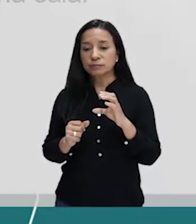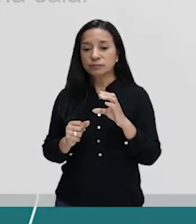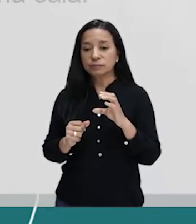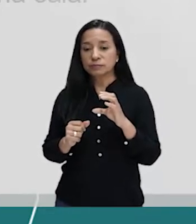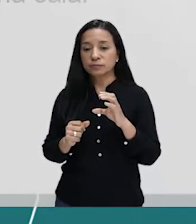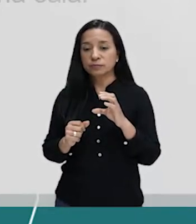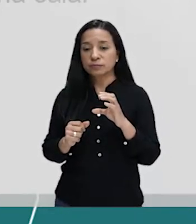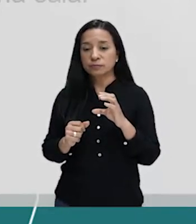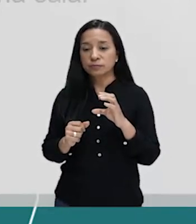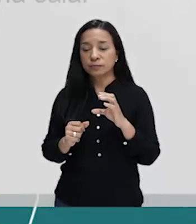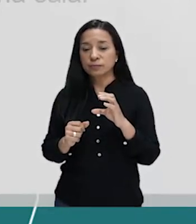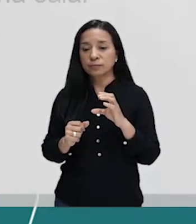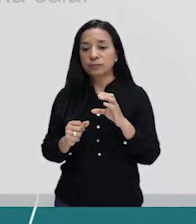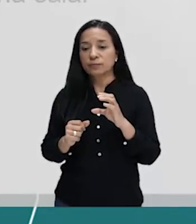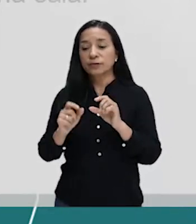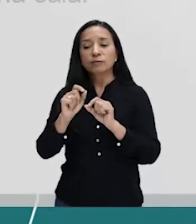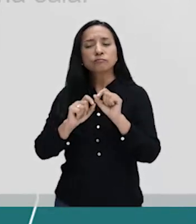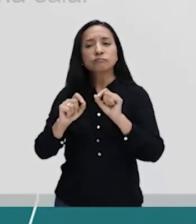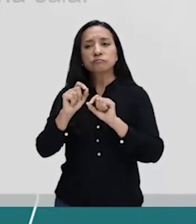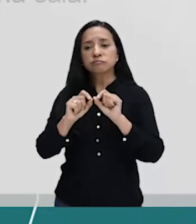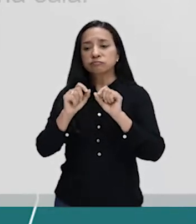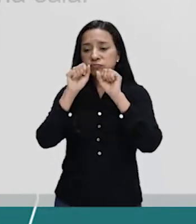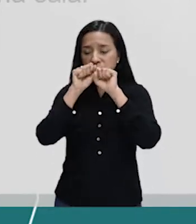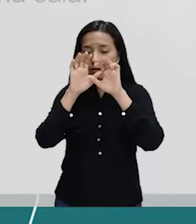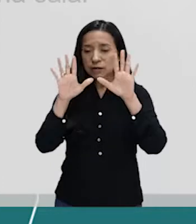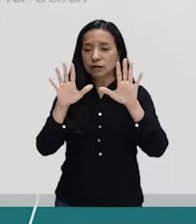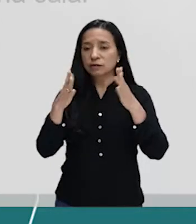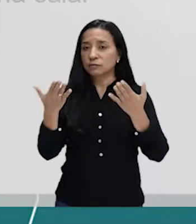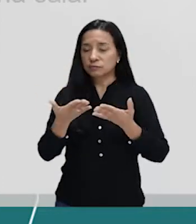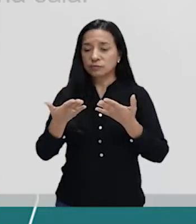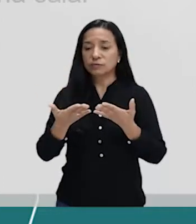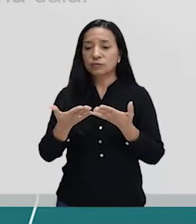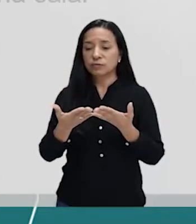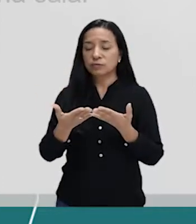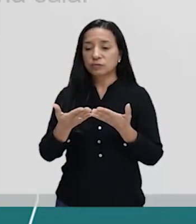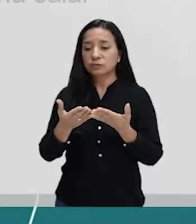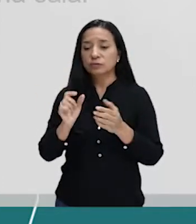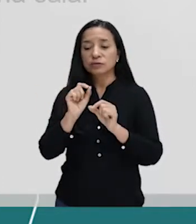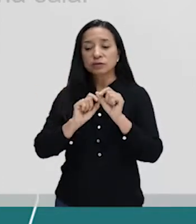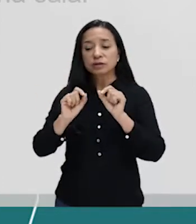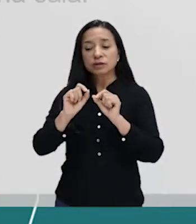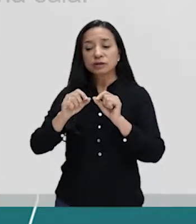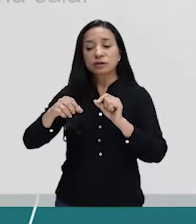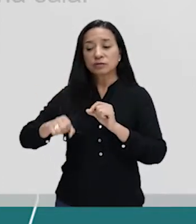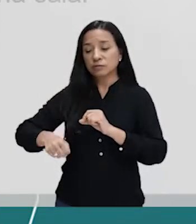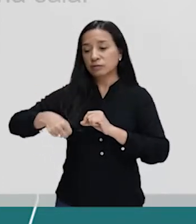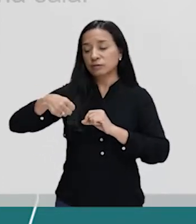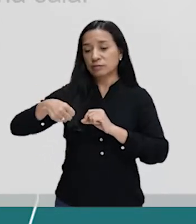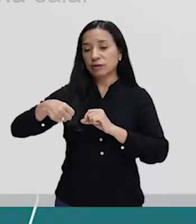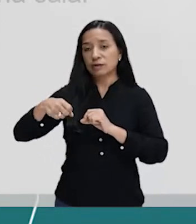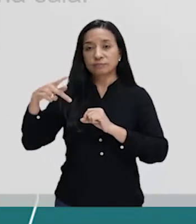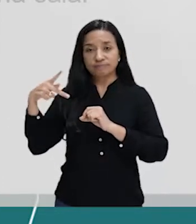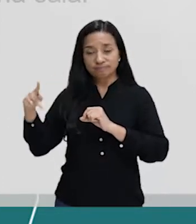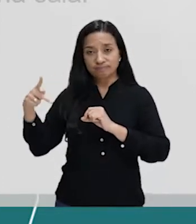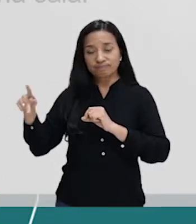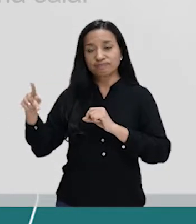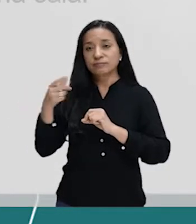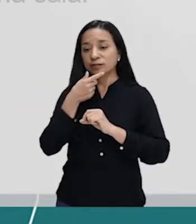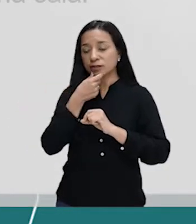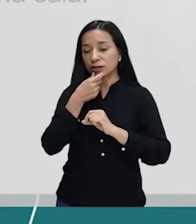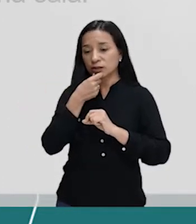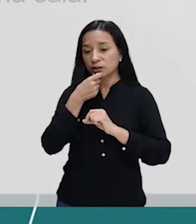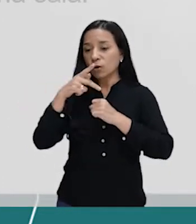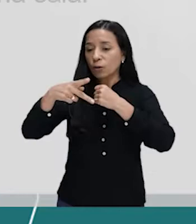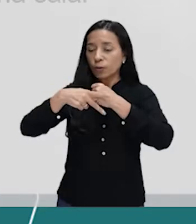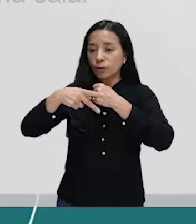E as colocou na sala. Então, aqui a gente fica bem claro para a gente que agora, de quem que eram as malas? Dele, né? Ali o